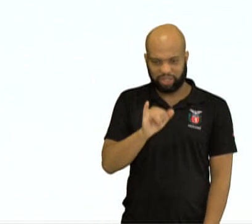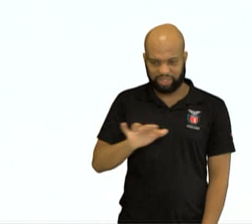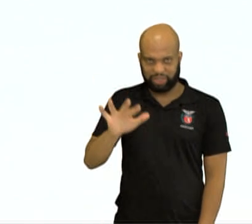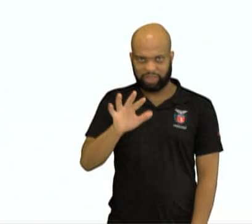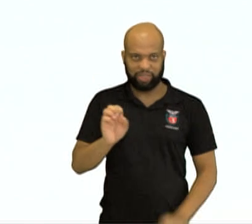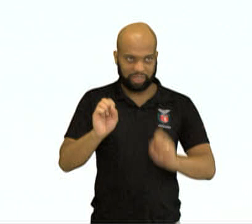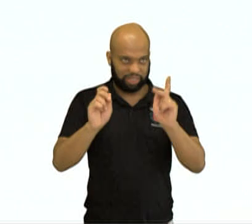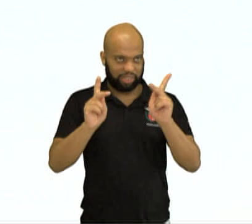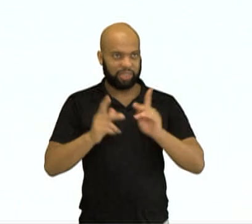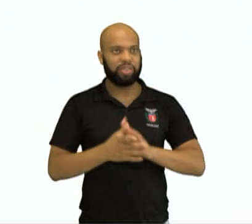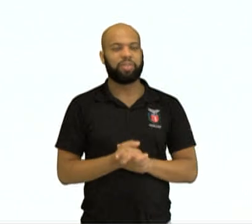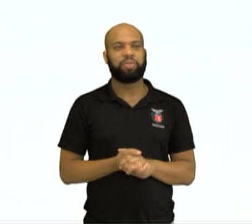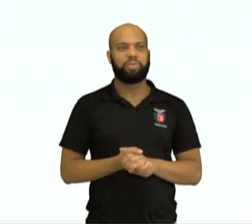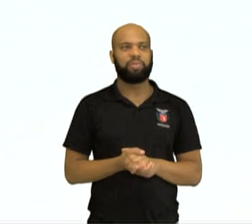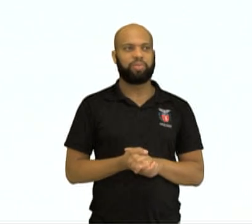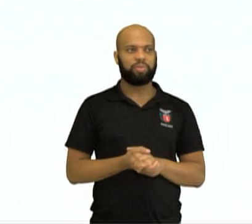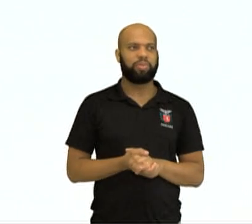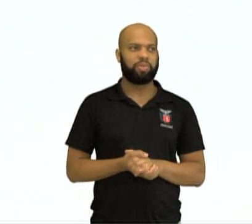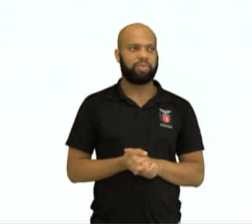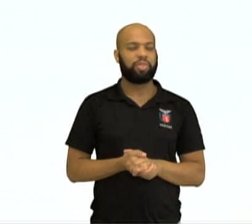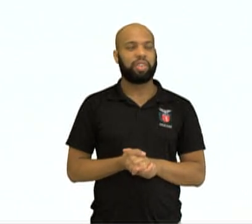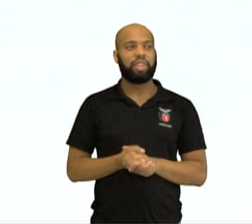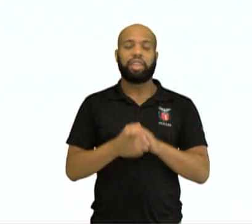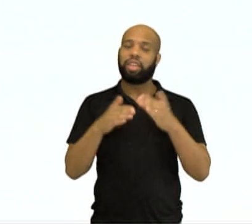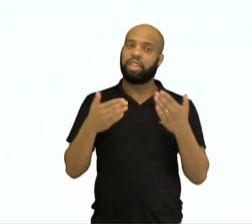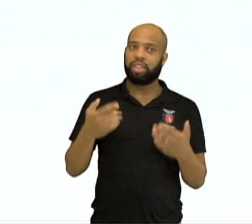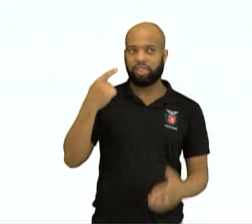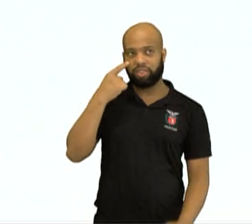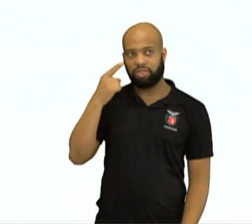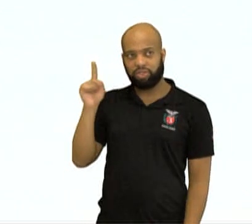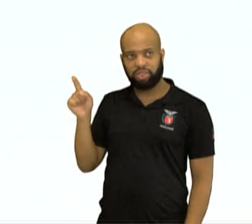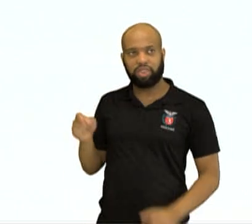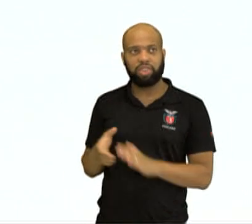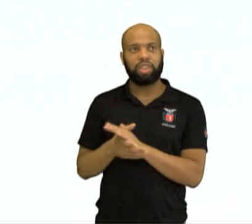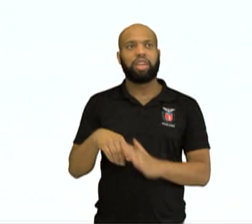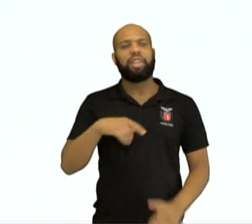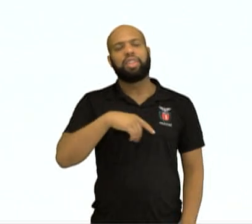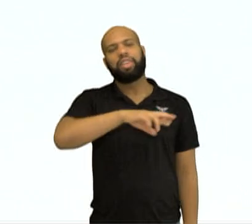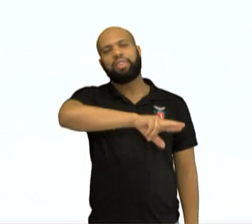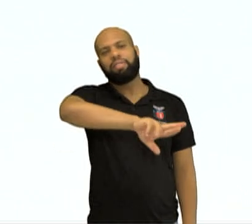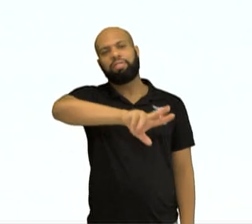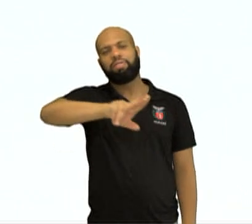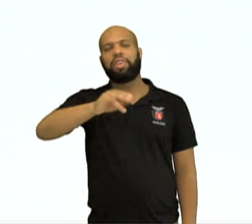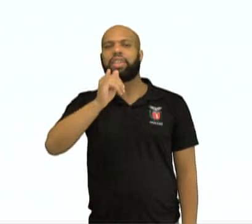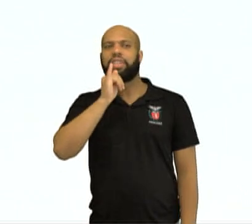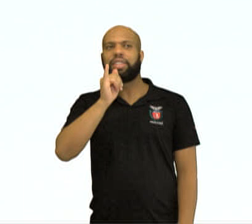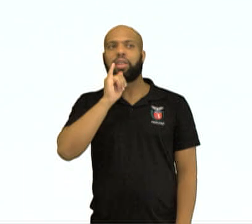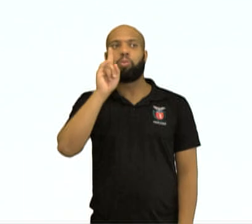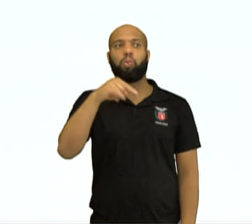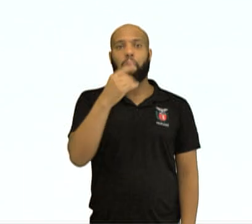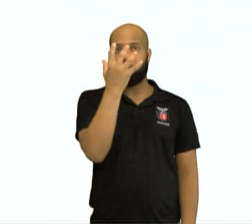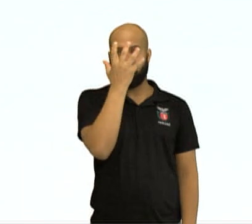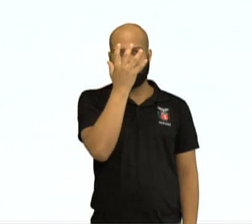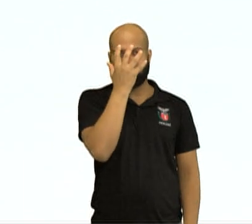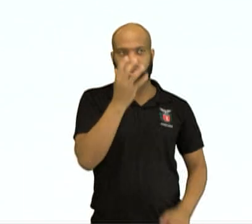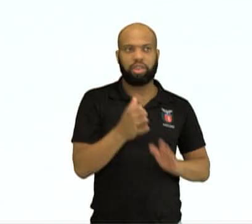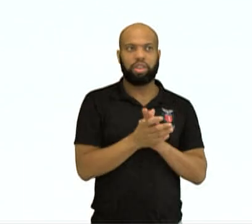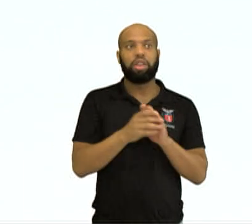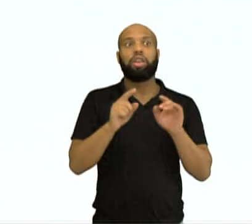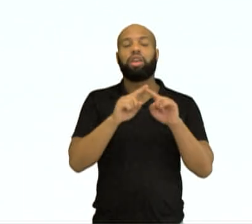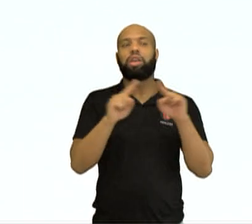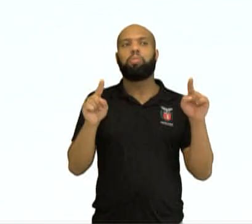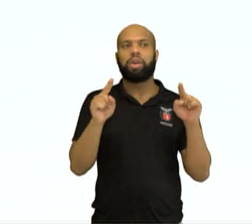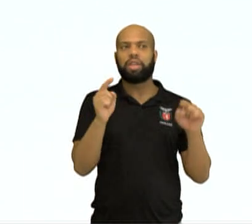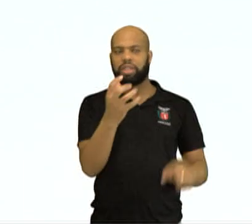figuras. Então, aqui eu trouxe vários exemplos de máscaras, mas será que